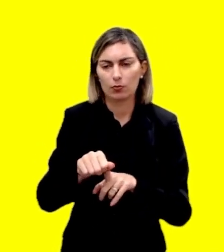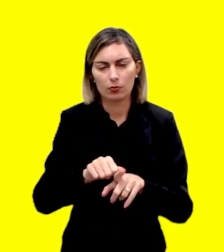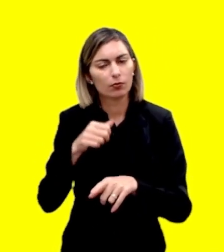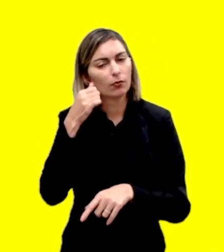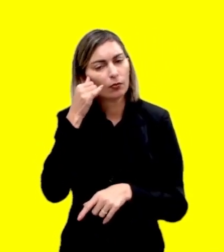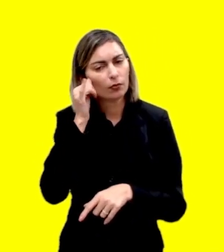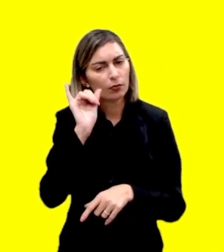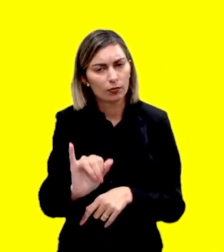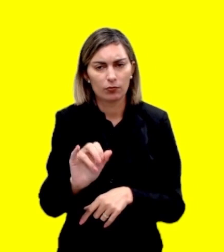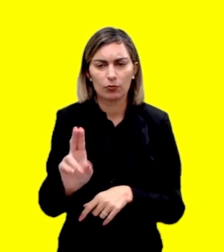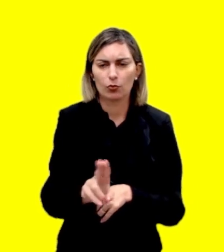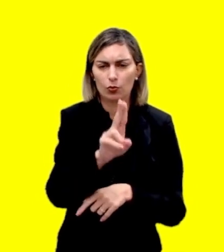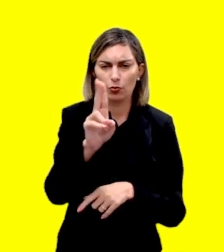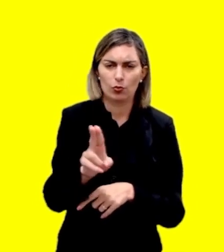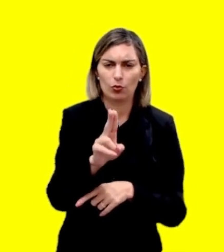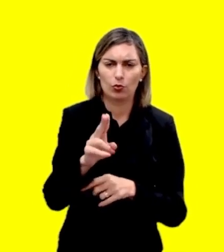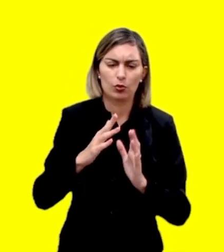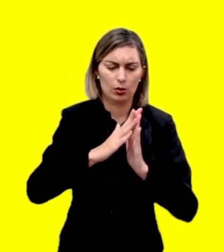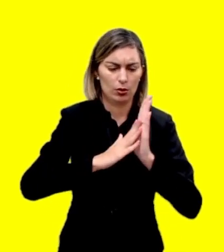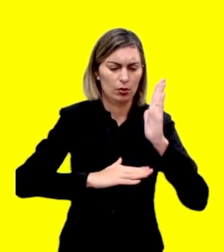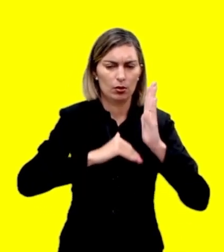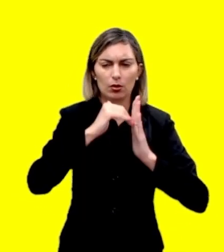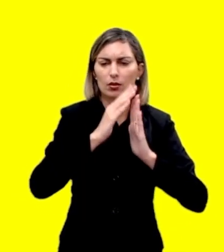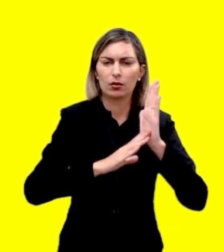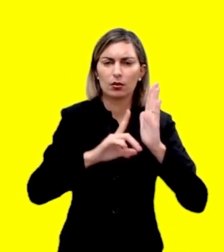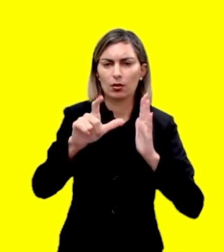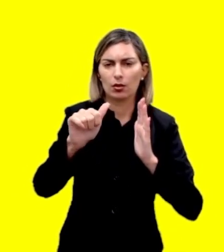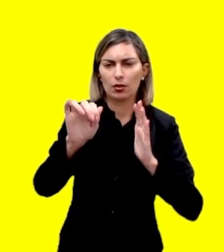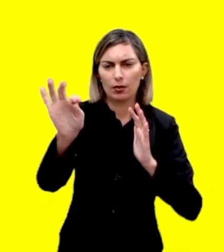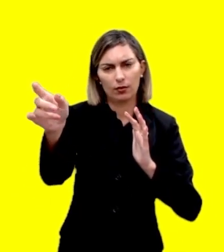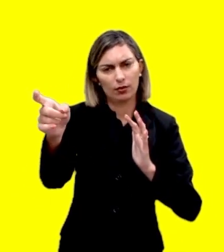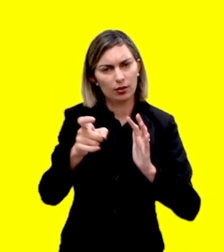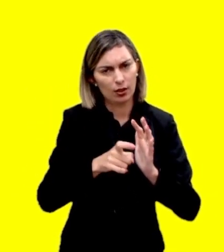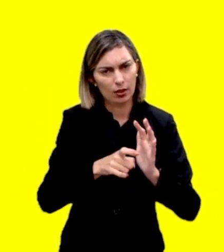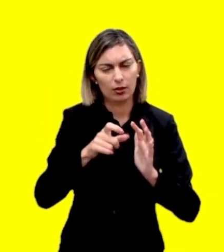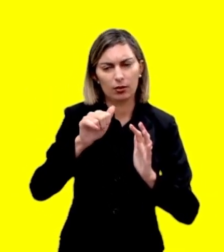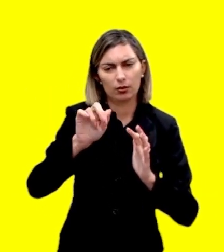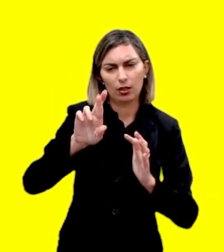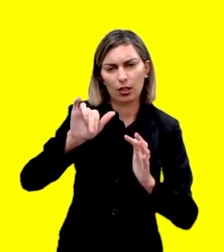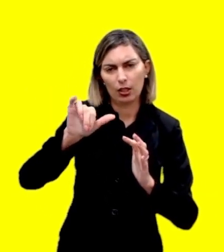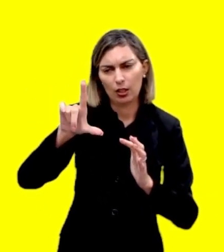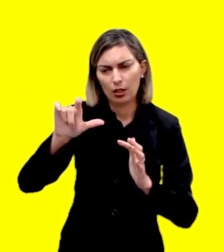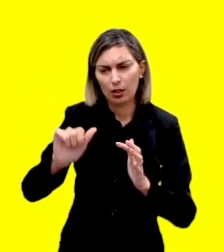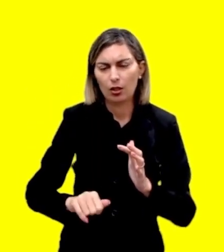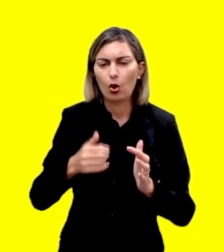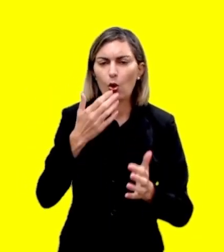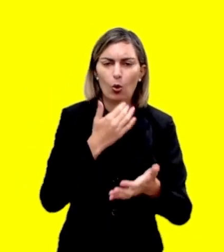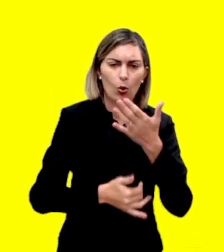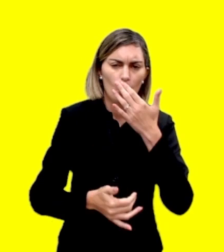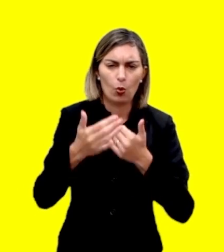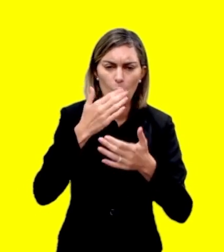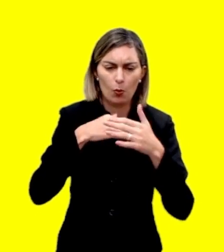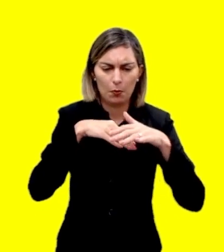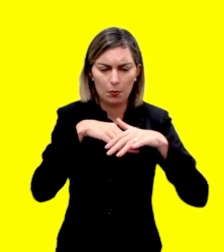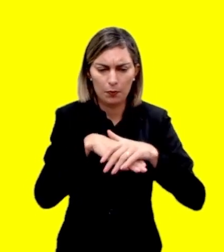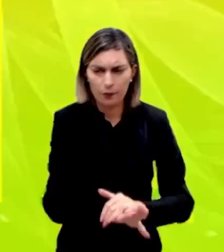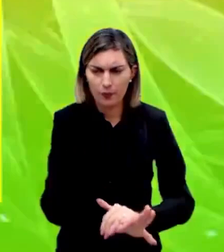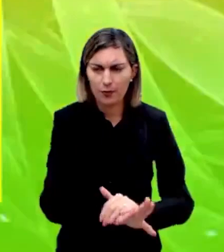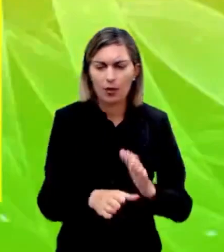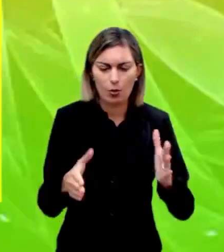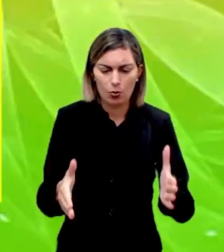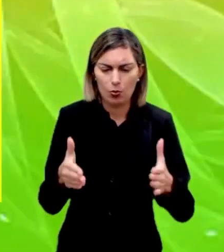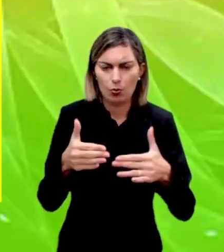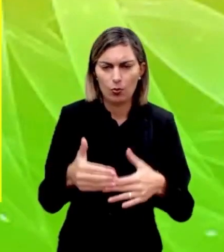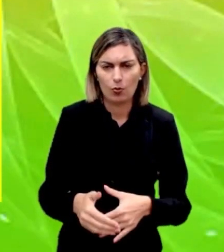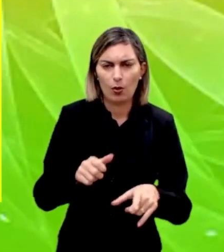evite o uso de tintas látex e acrílicas, evite consumir alimentos armazenados em recipientes